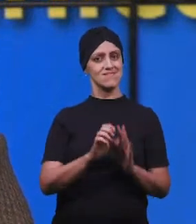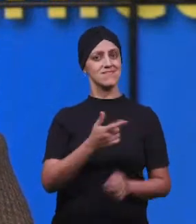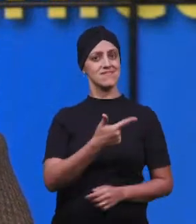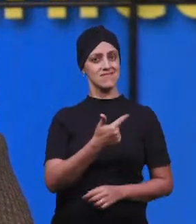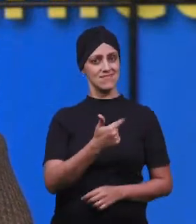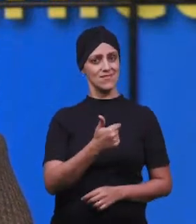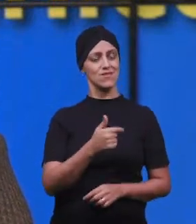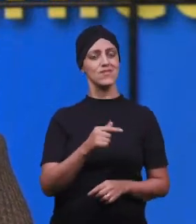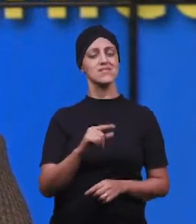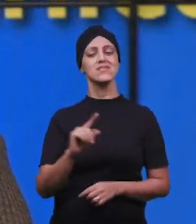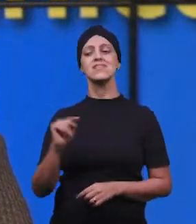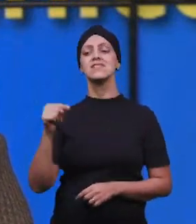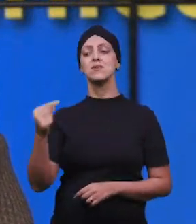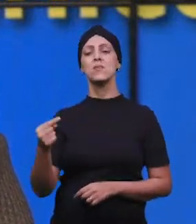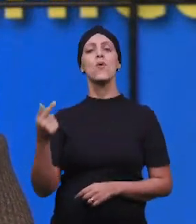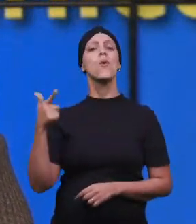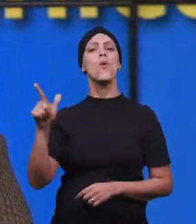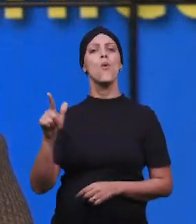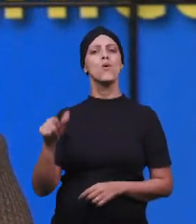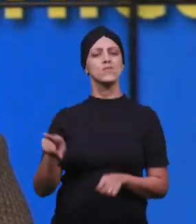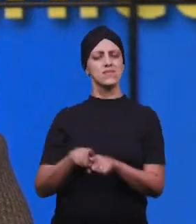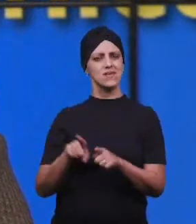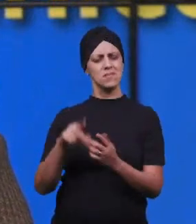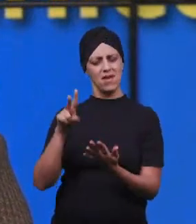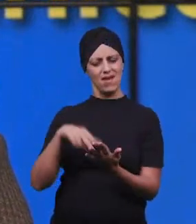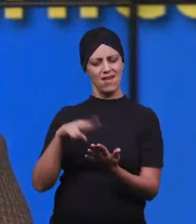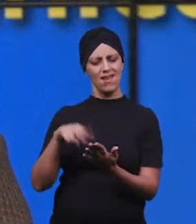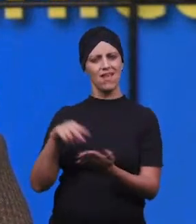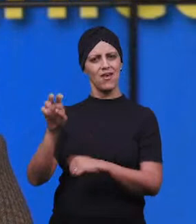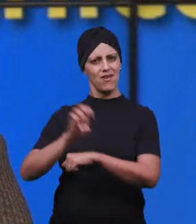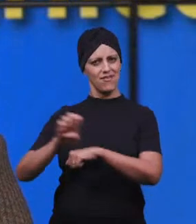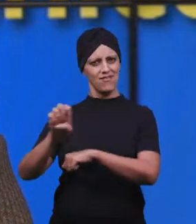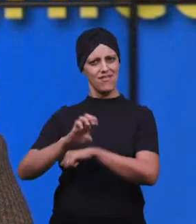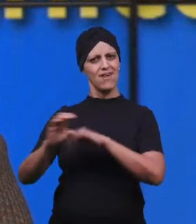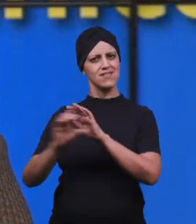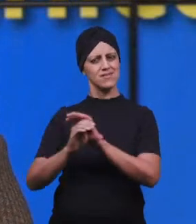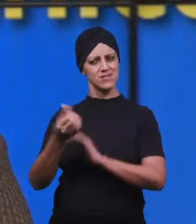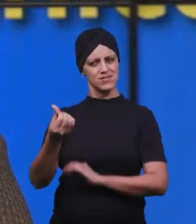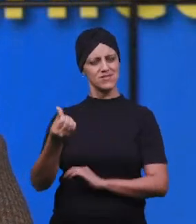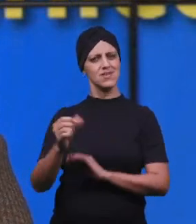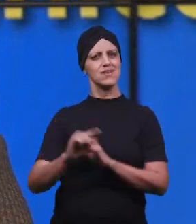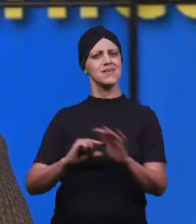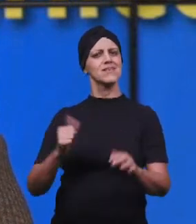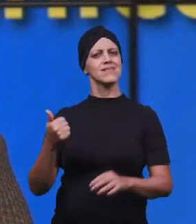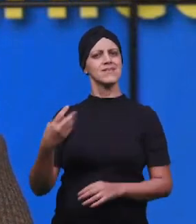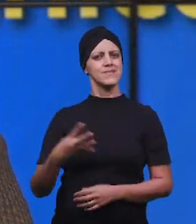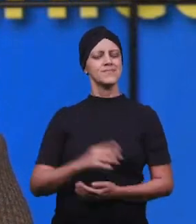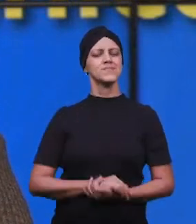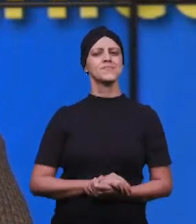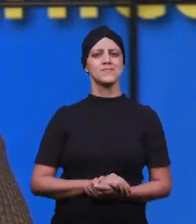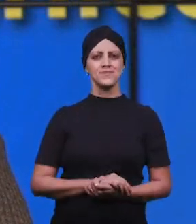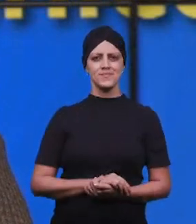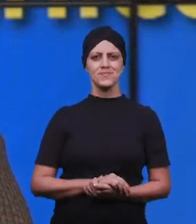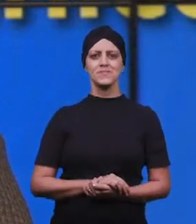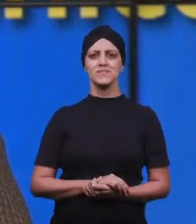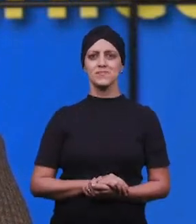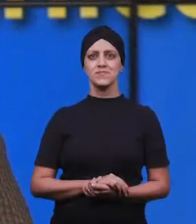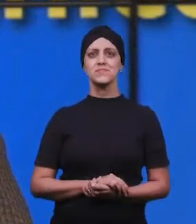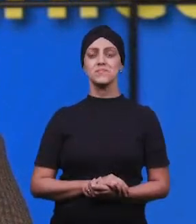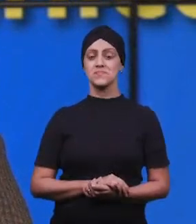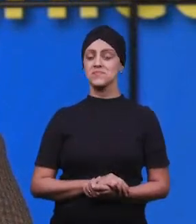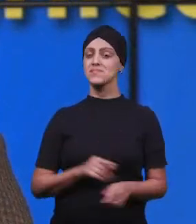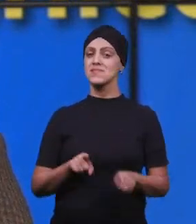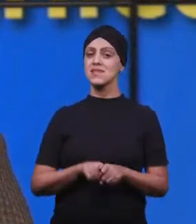De Êxodo 12, verso 11. Depois o outro irmão, intermediário, também lendo o texto bíblico de Efésios, capítulo 6, verso 14